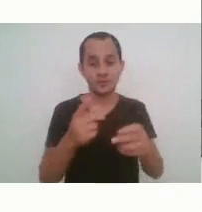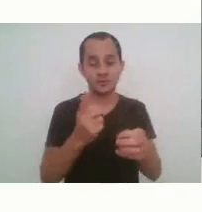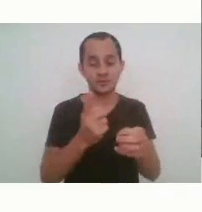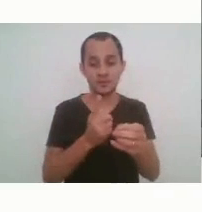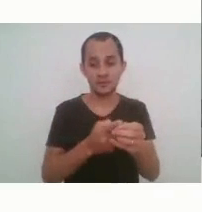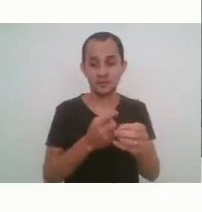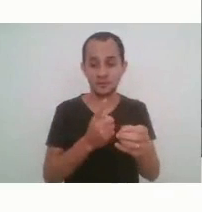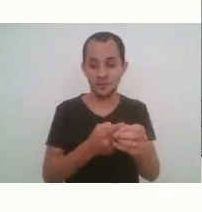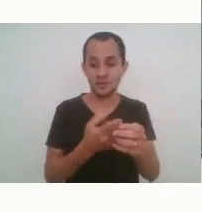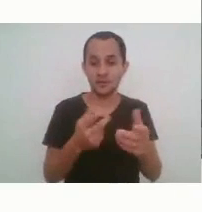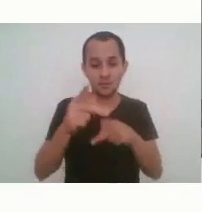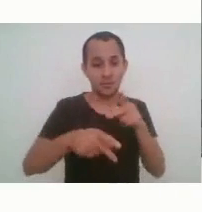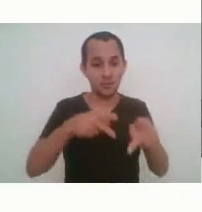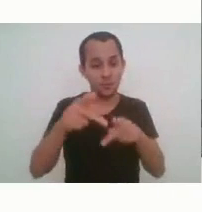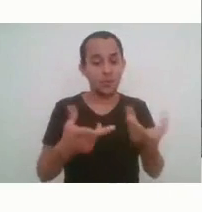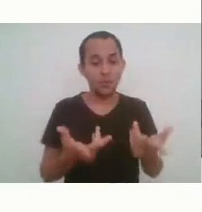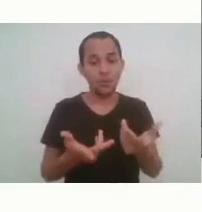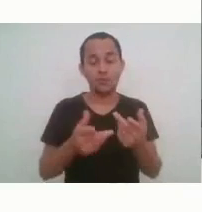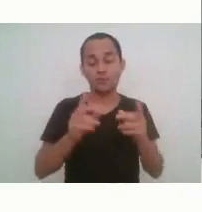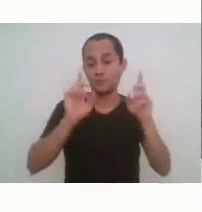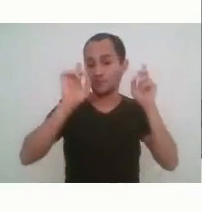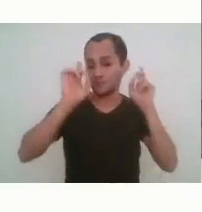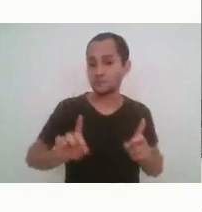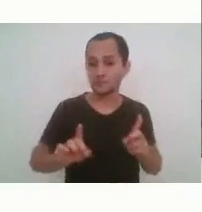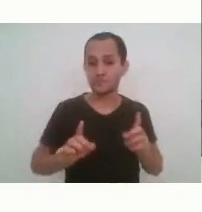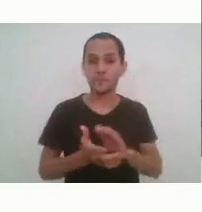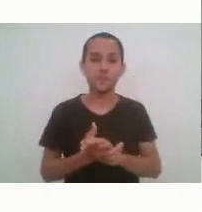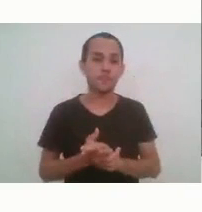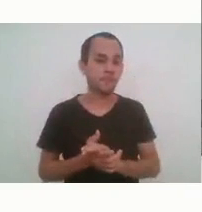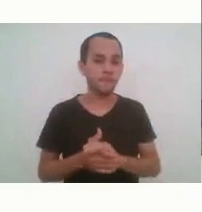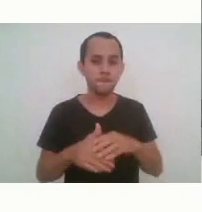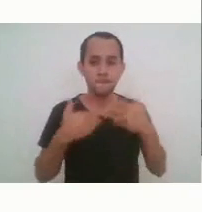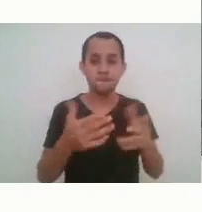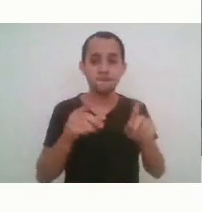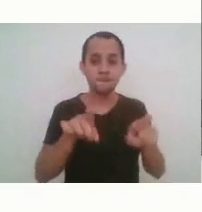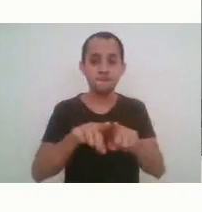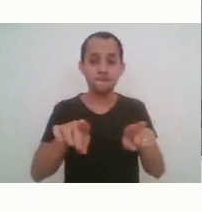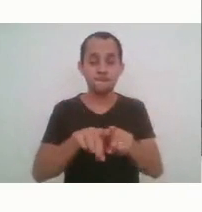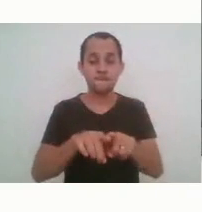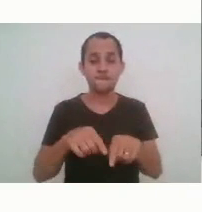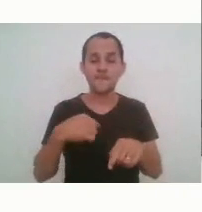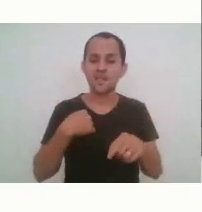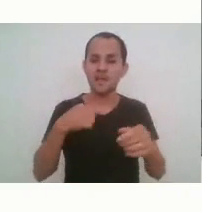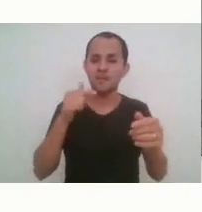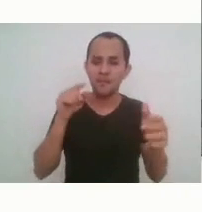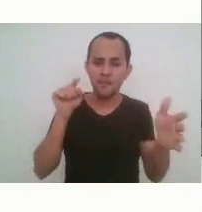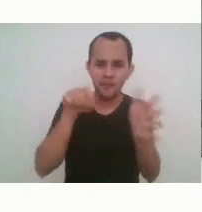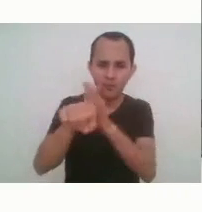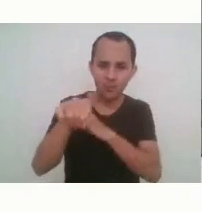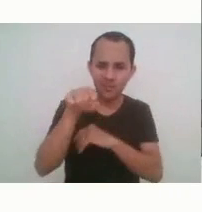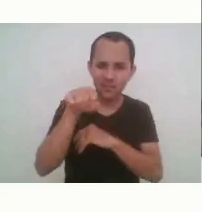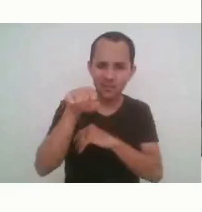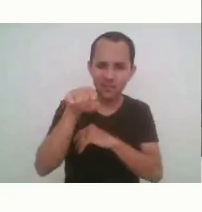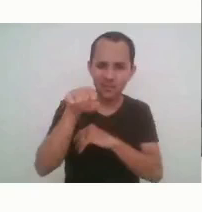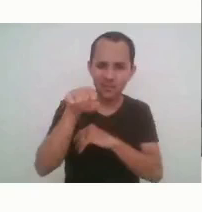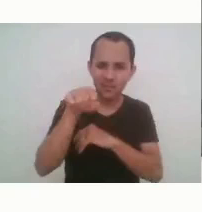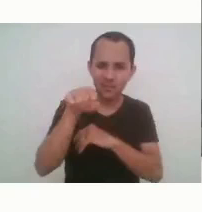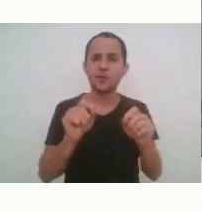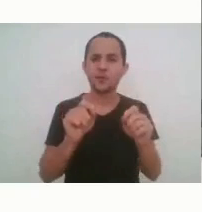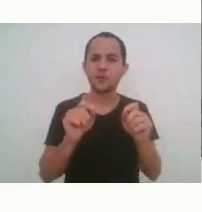população com deficiência. É, com relação, ele tem uma pergunta que ele falou, o que, que se pode